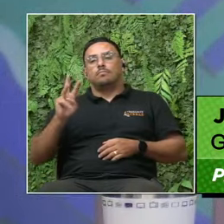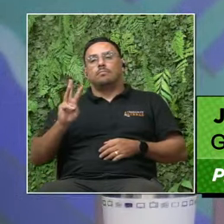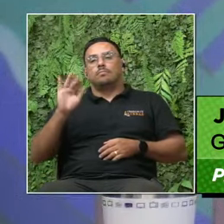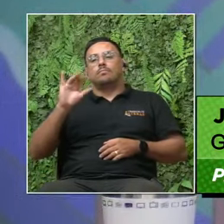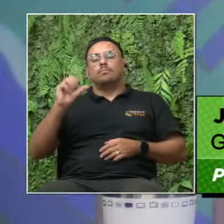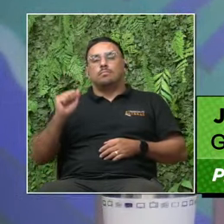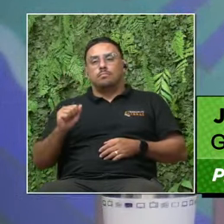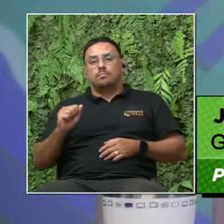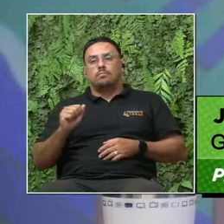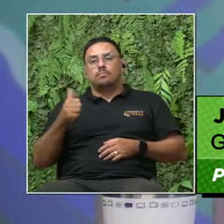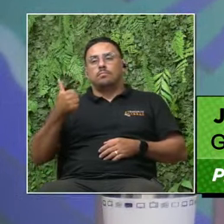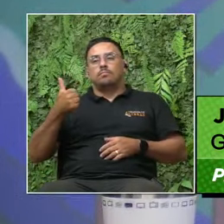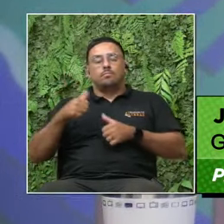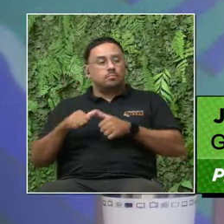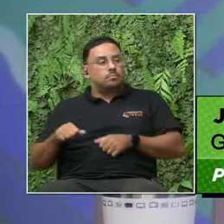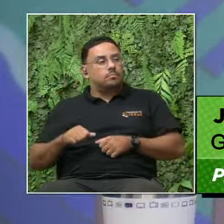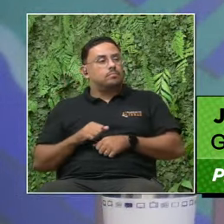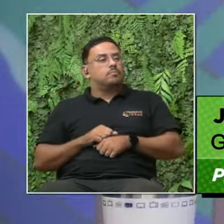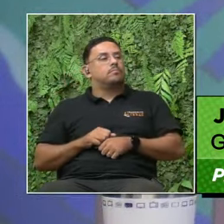e